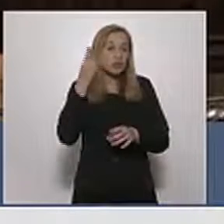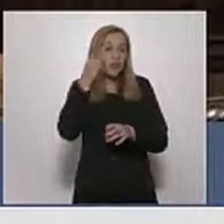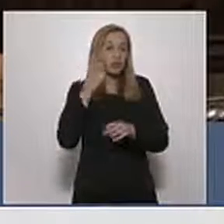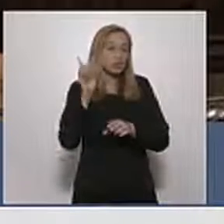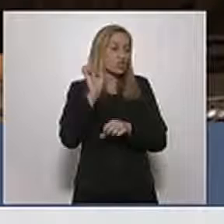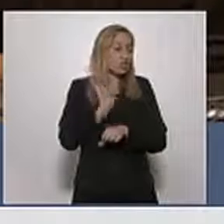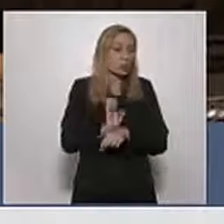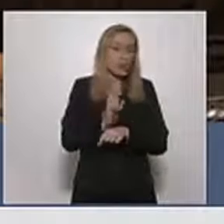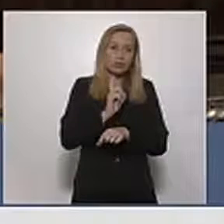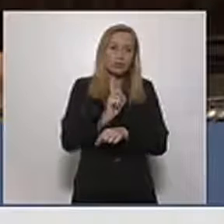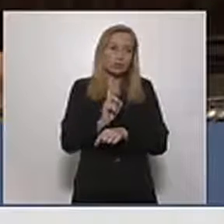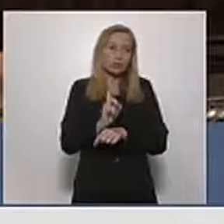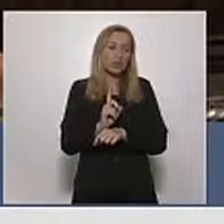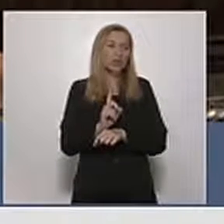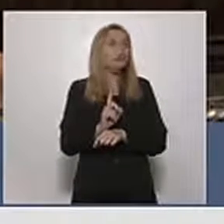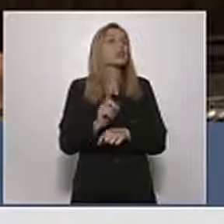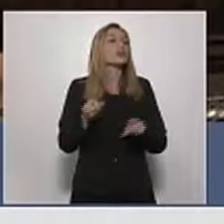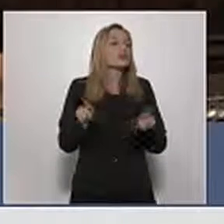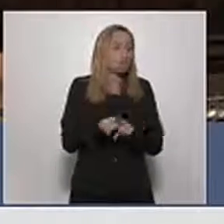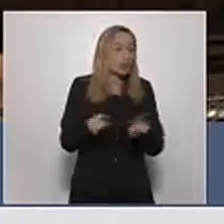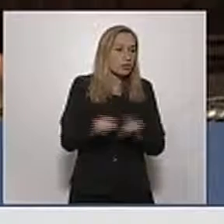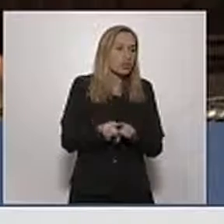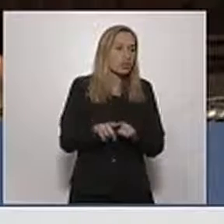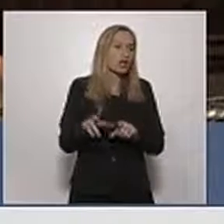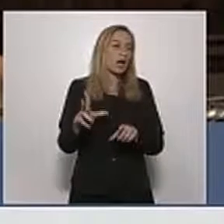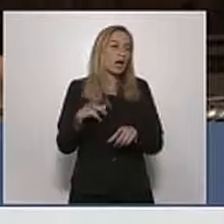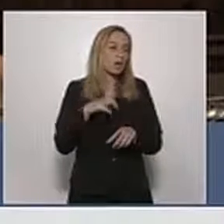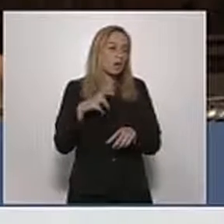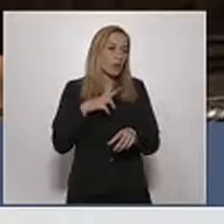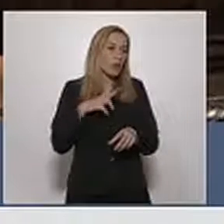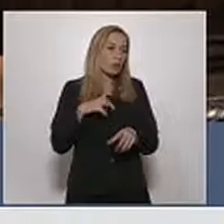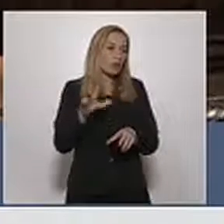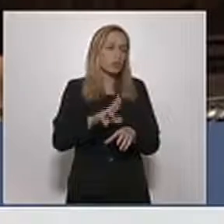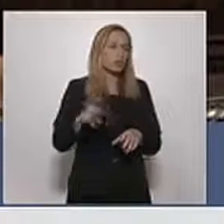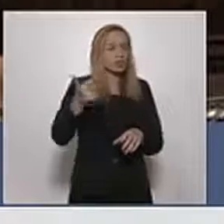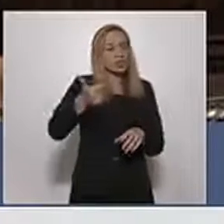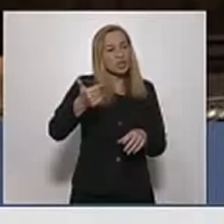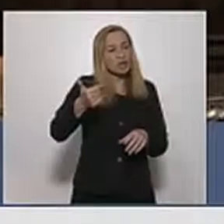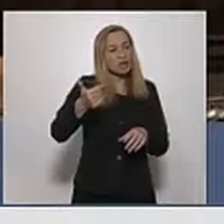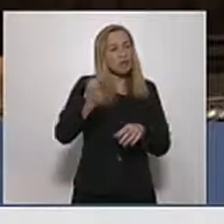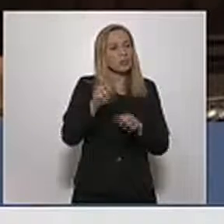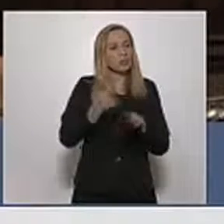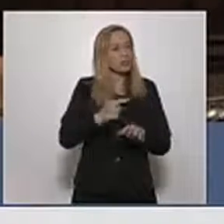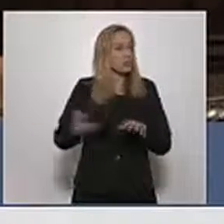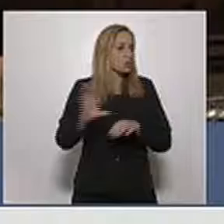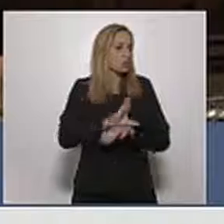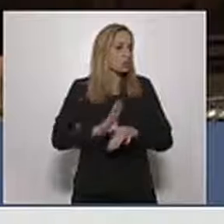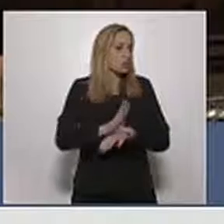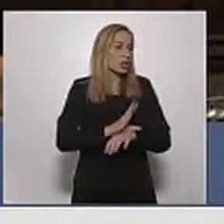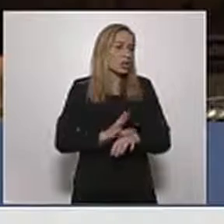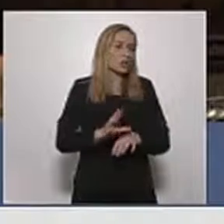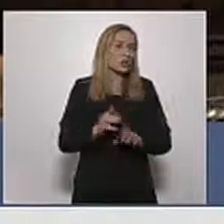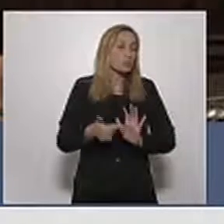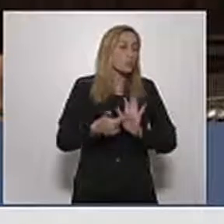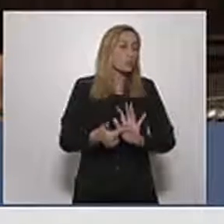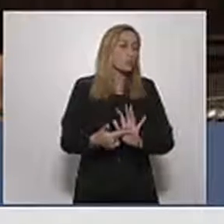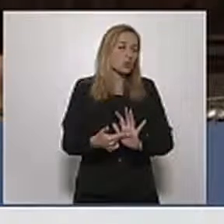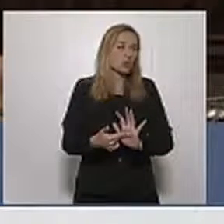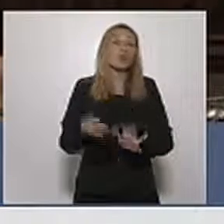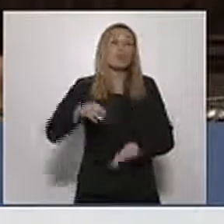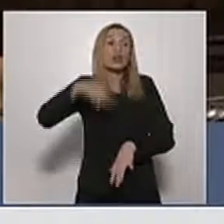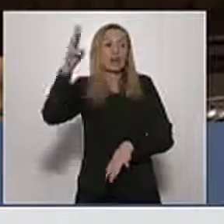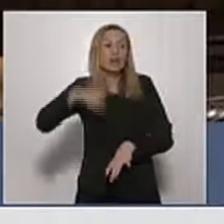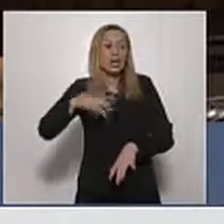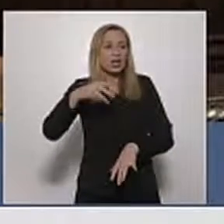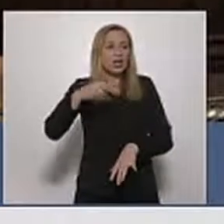questão do fórum privilegiado, como a própria questão do posse de armas é inconstitucional na forma e no mérito, porque quem determina a